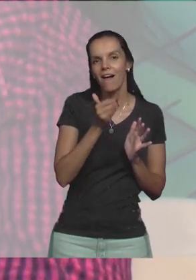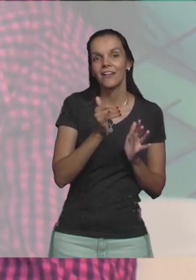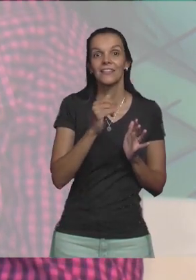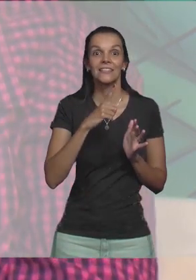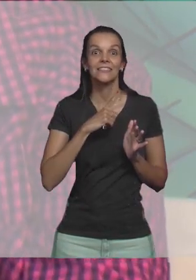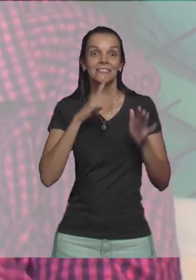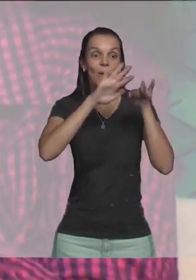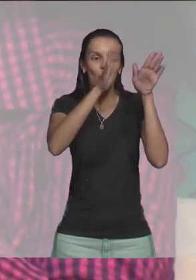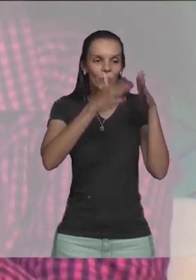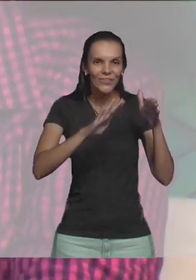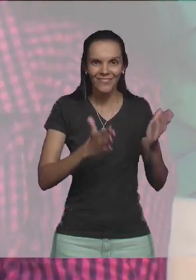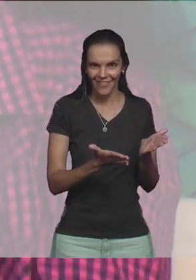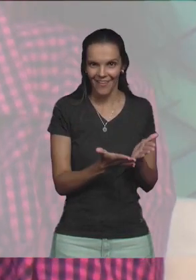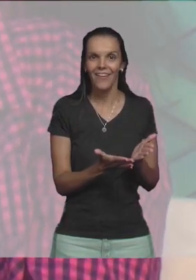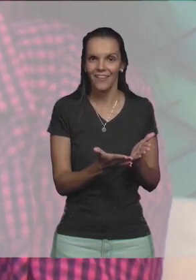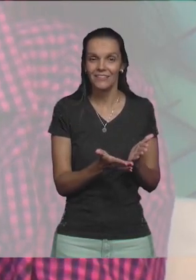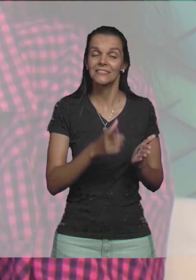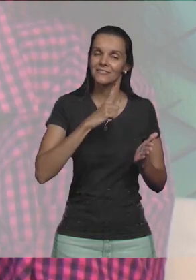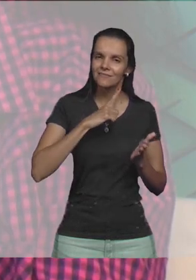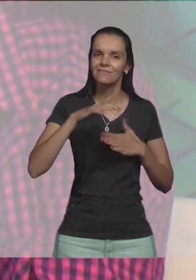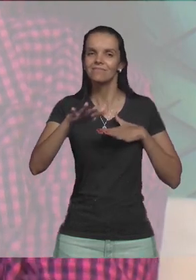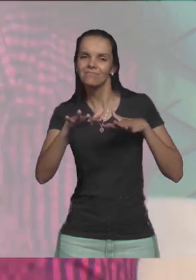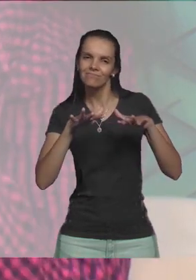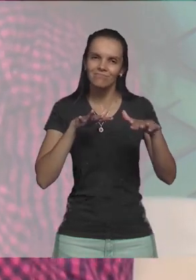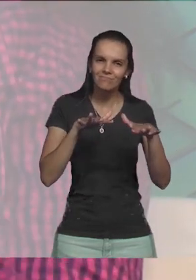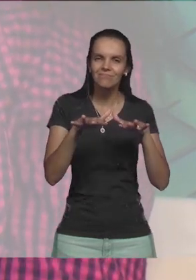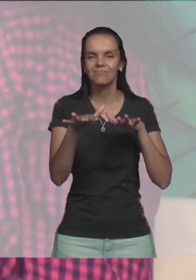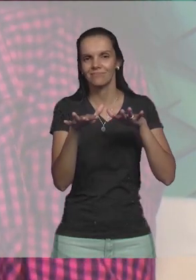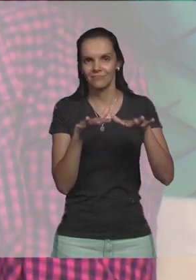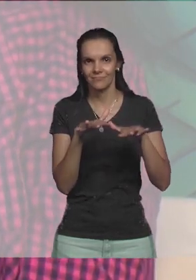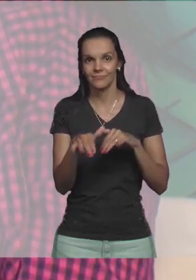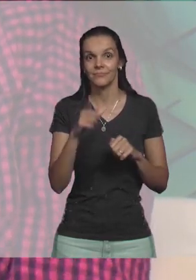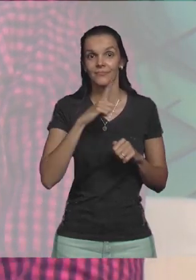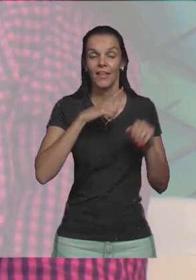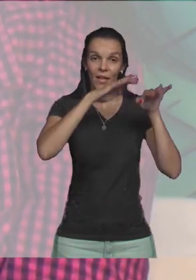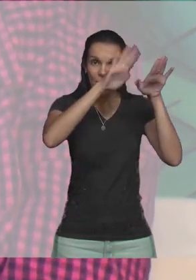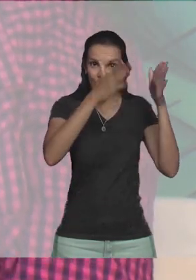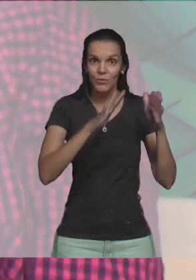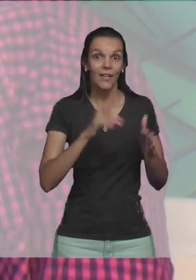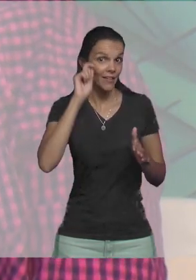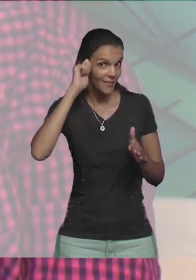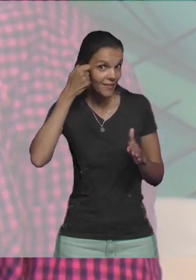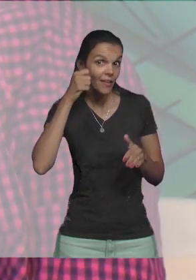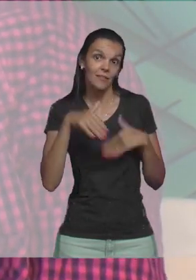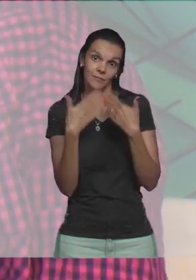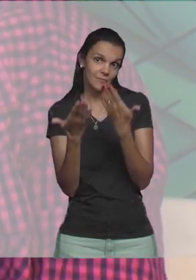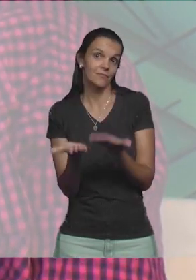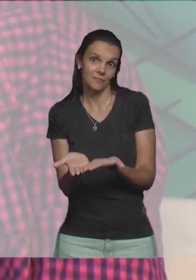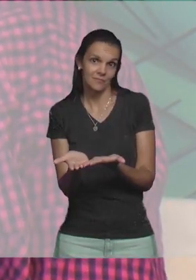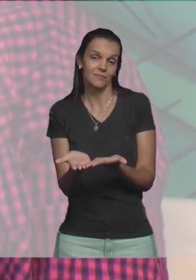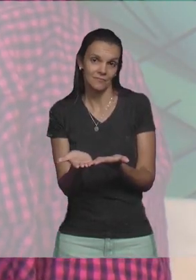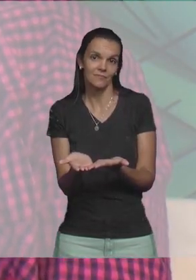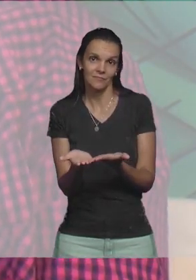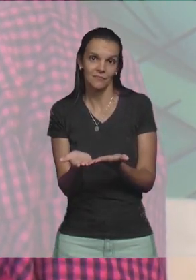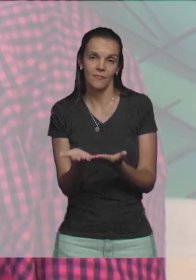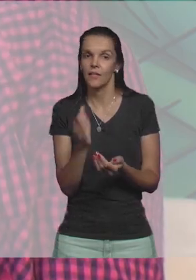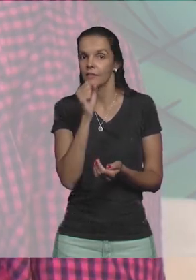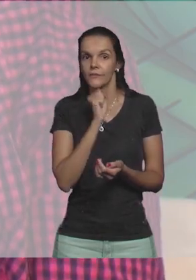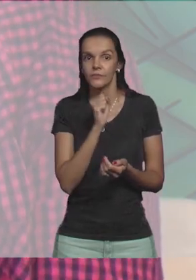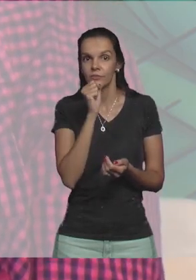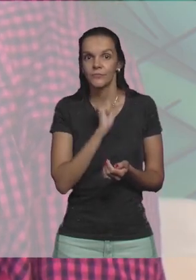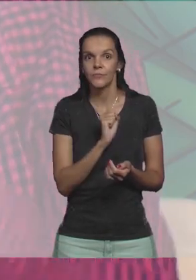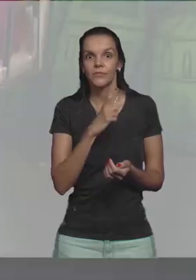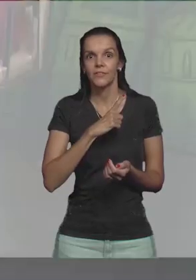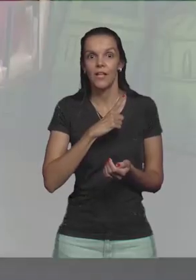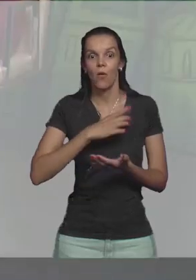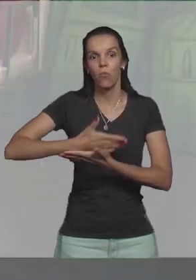ter bonecas, a gente começa a ter movimentos, que nem a Lucy falou, assim, de pequenas coisas. A gente vai ter boneca negra para criança, sabe? Porque antigamente a